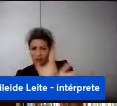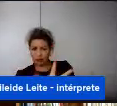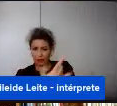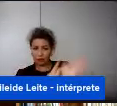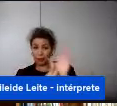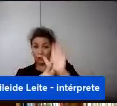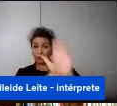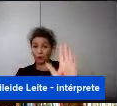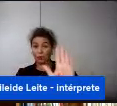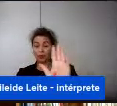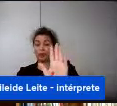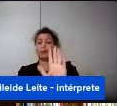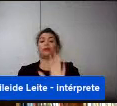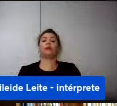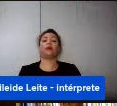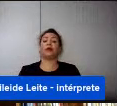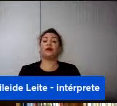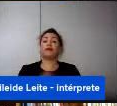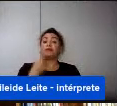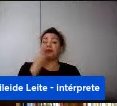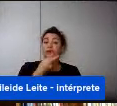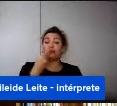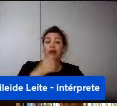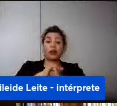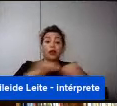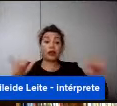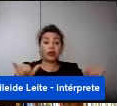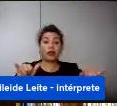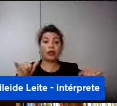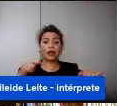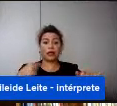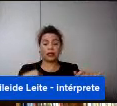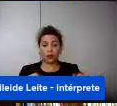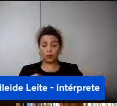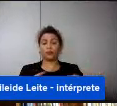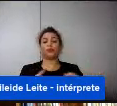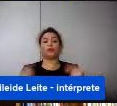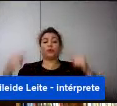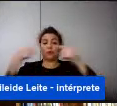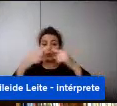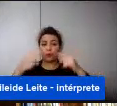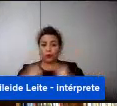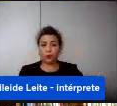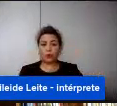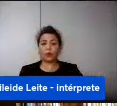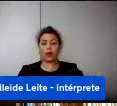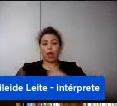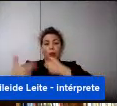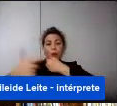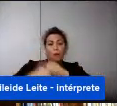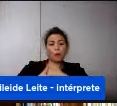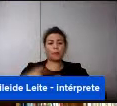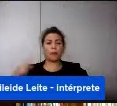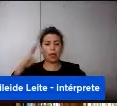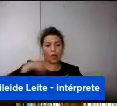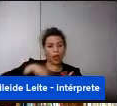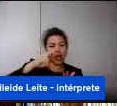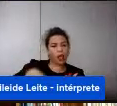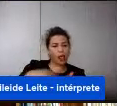ilustrativo, né, para falar para vocês que eu vou encaixar, né, o papel da leitura na